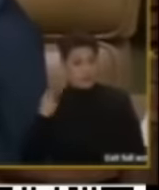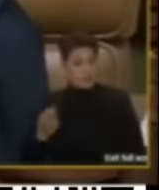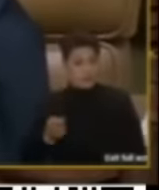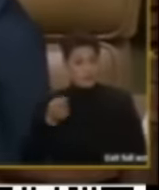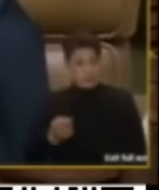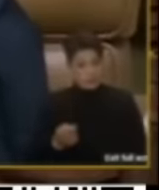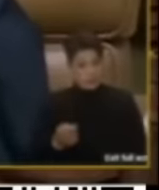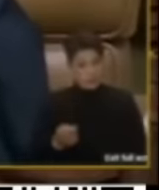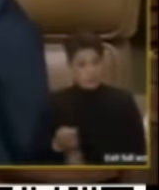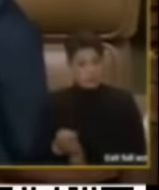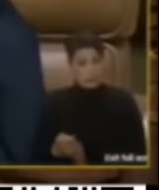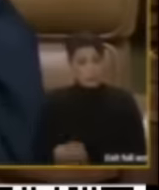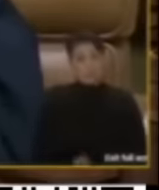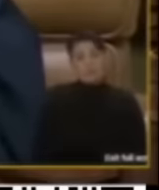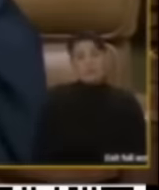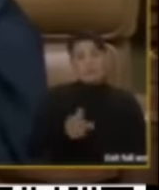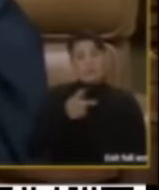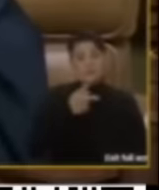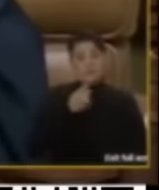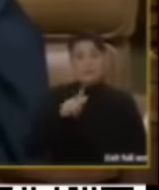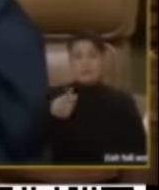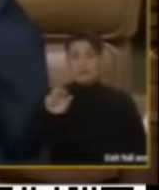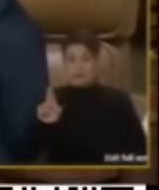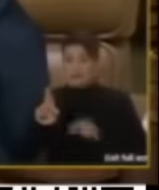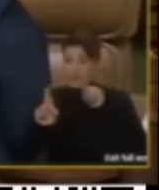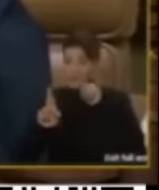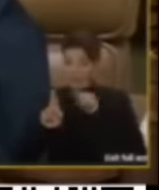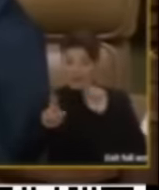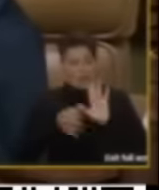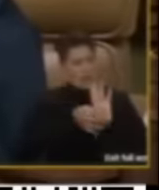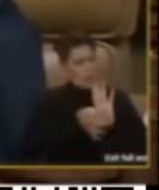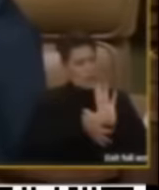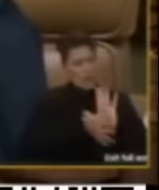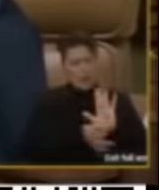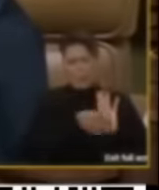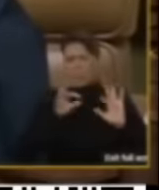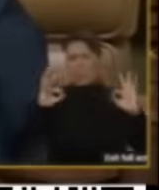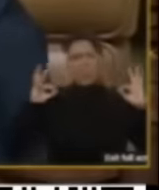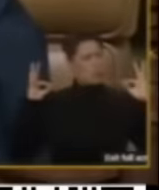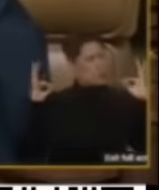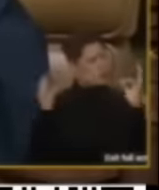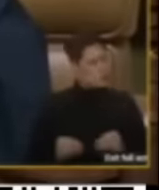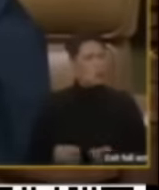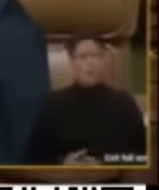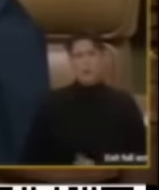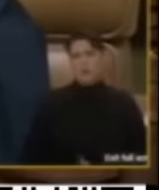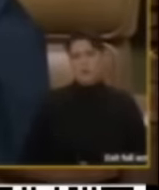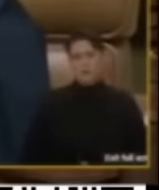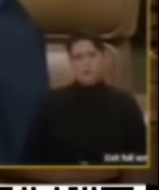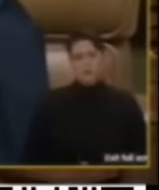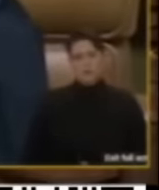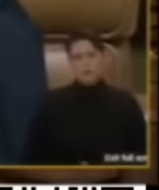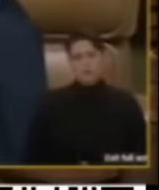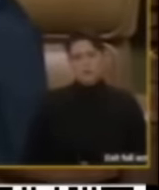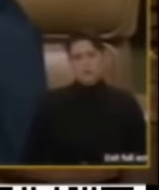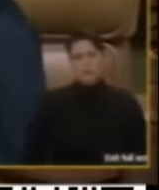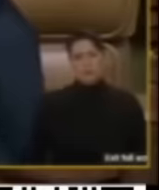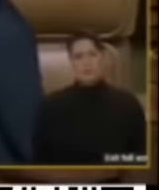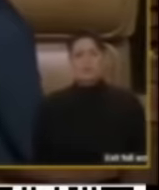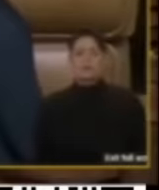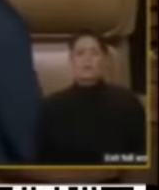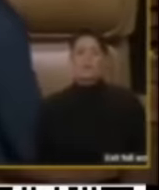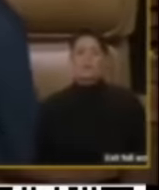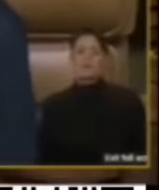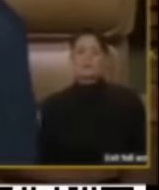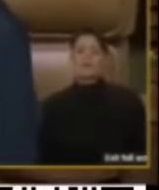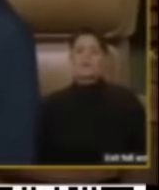está acontecendo, porque quanto mais nós tentamos maquiar, pior fica a situação, porque fica parecendo que todos nós e a população